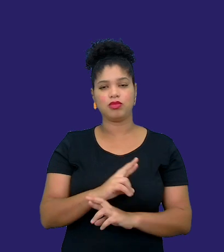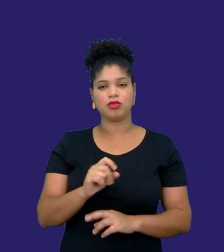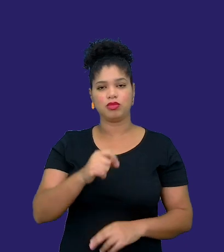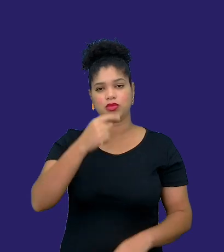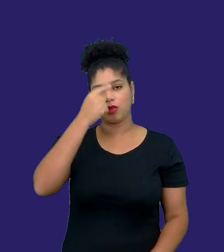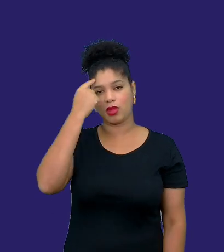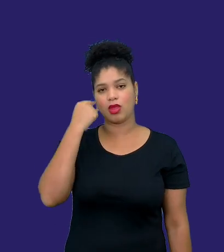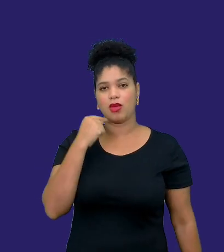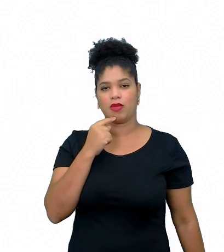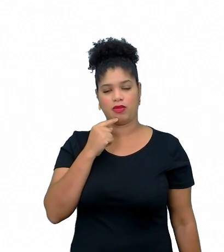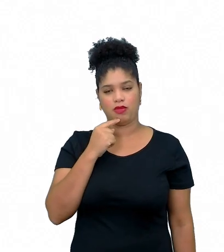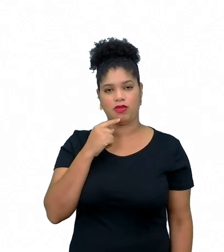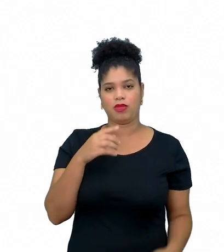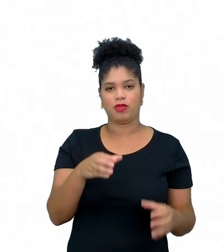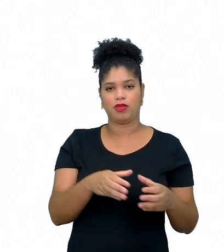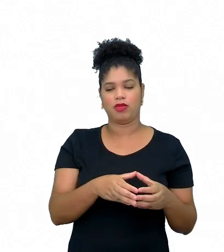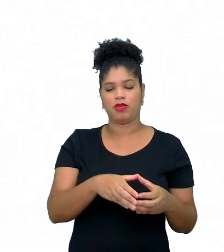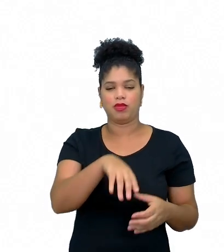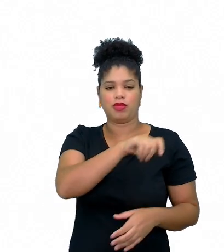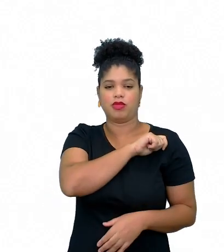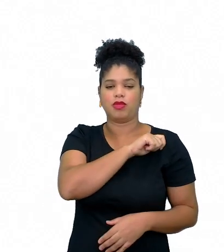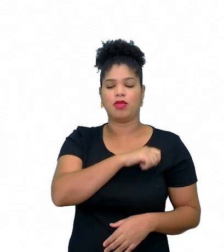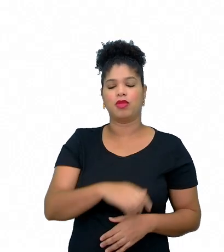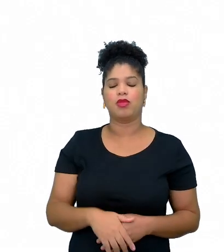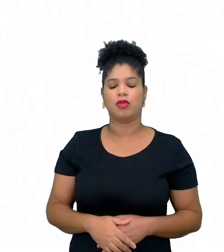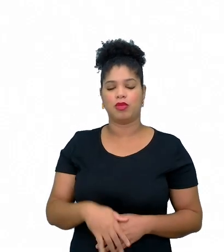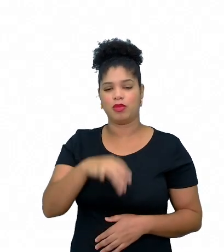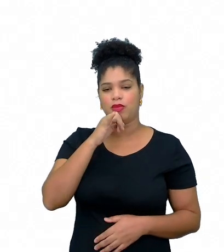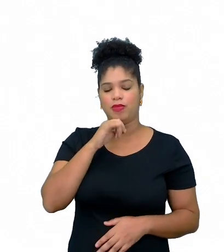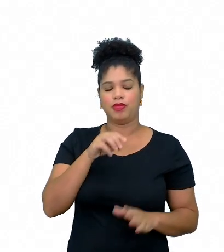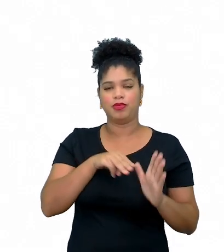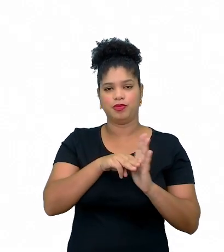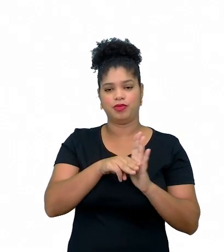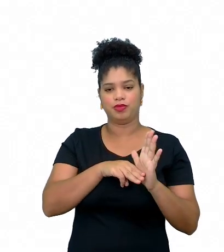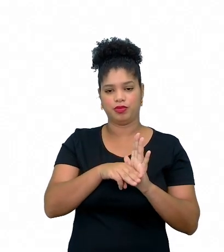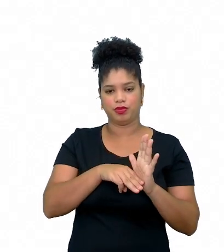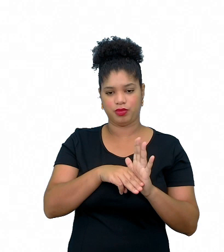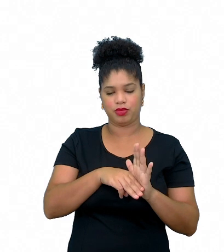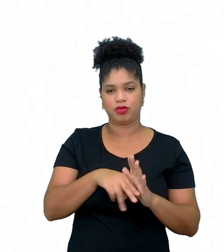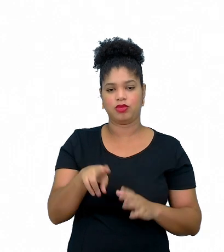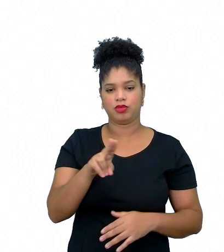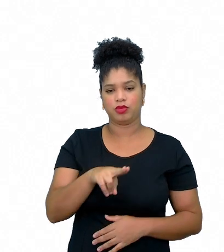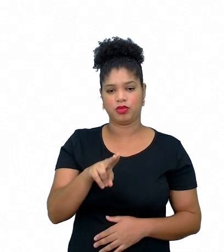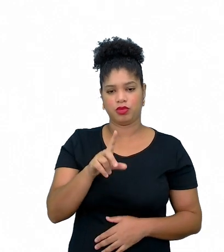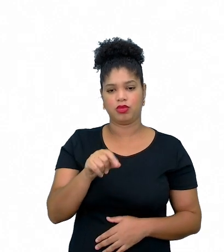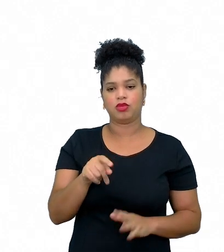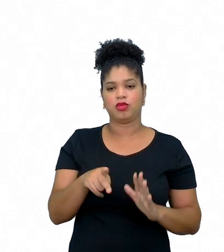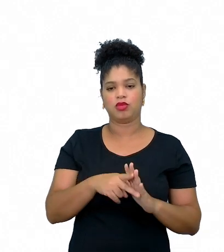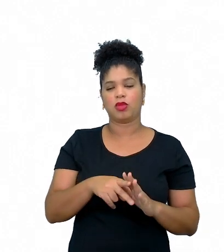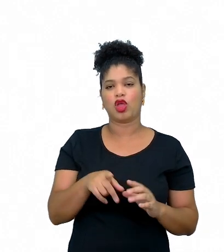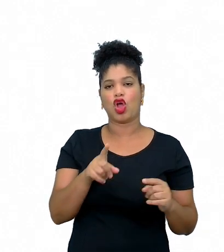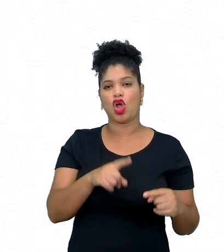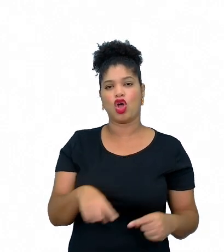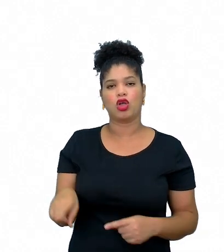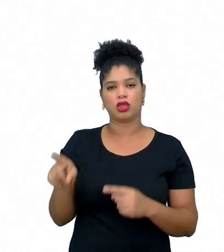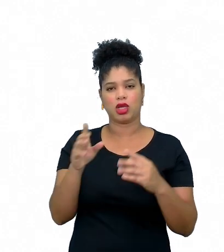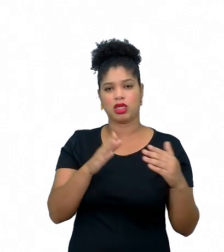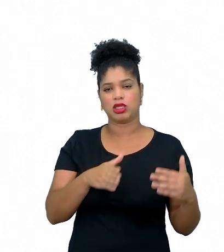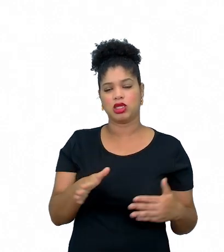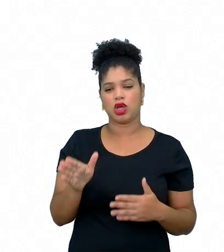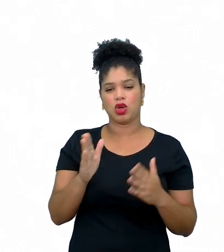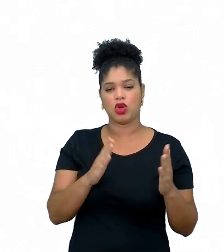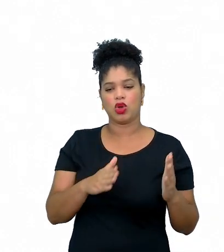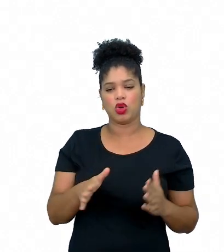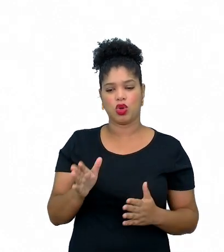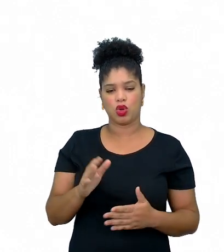perfil dessa sala de aula. No caso aqui, a metodologia sugerida é a rotação por estações. E quais